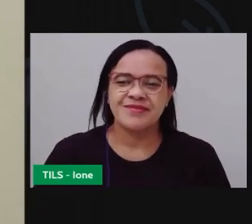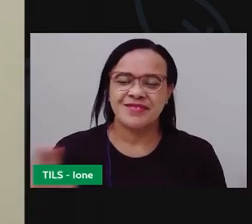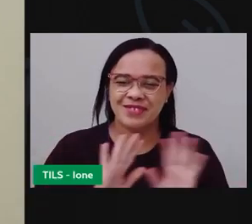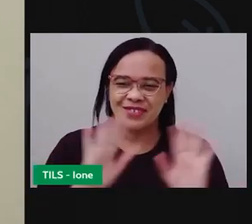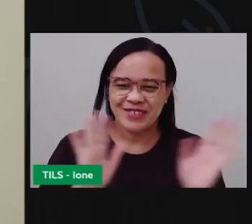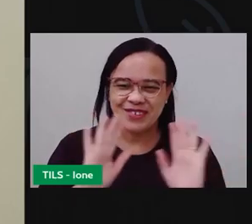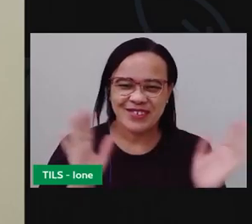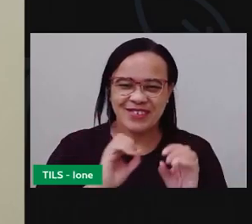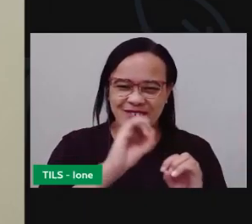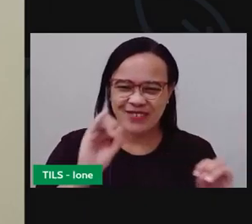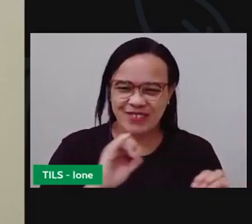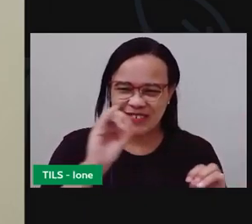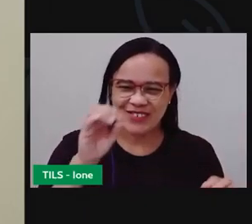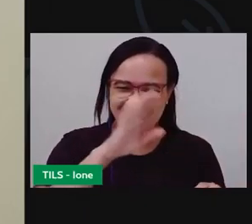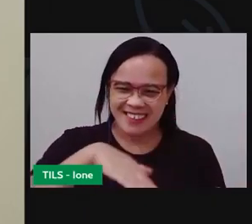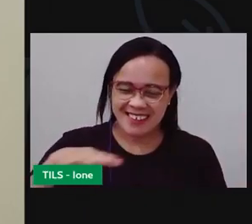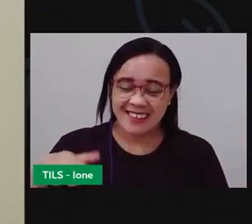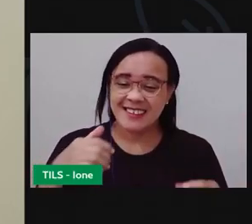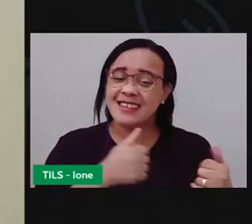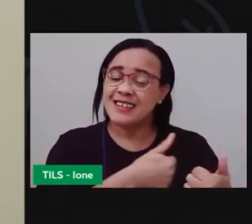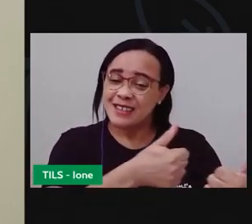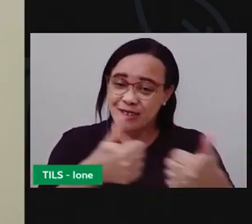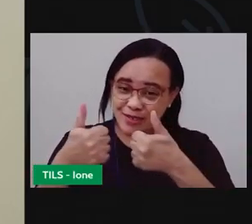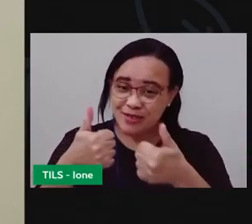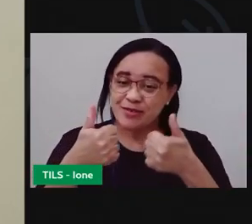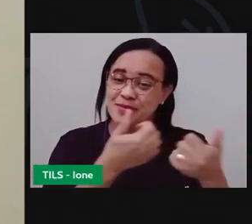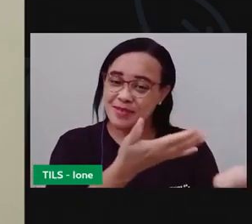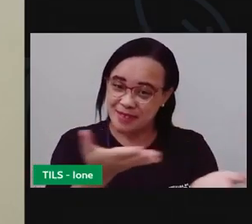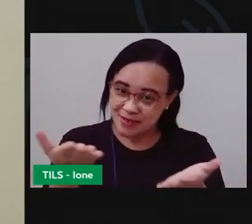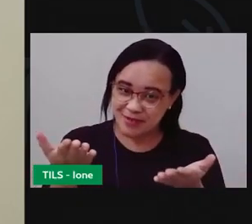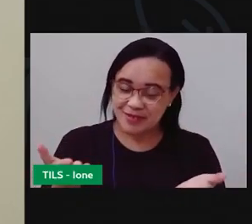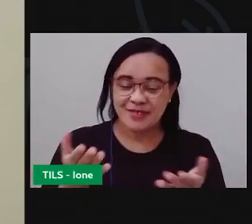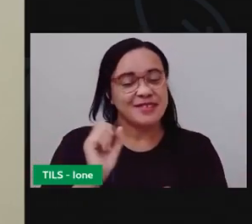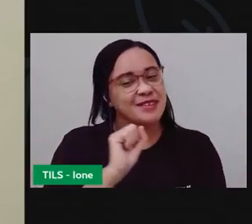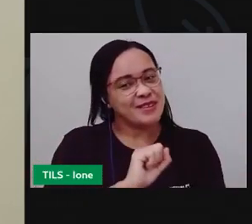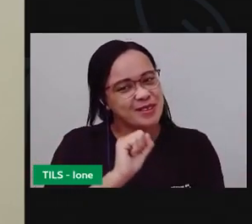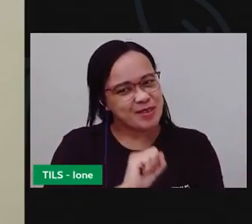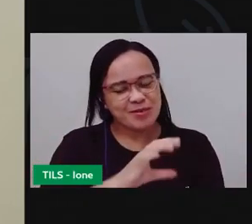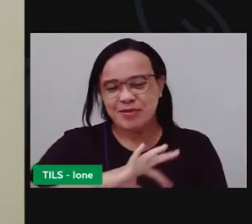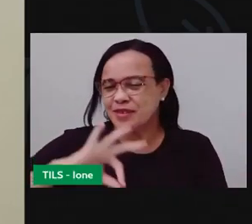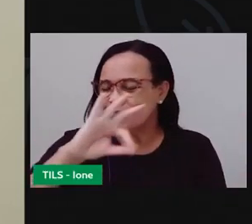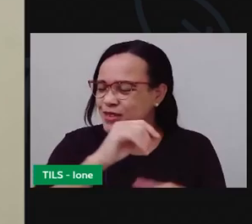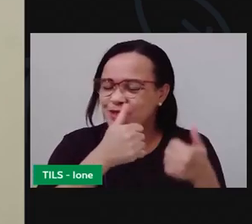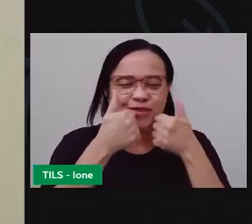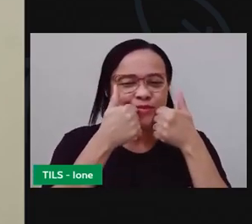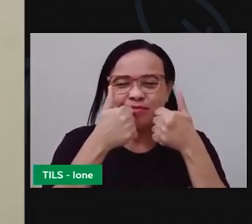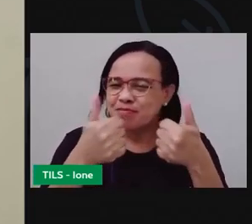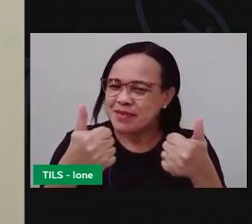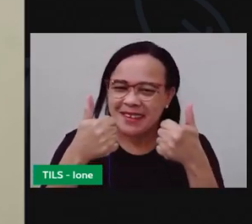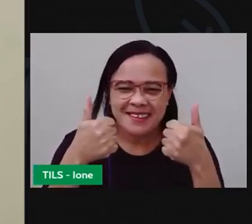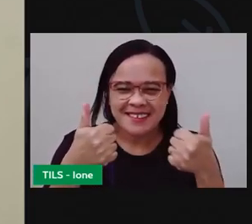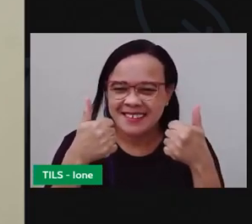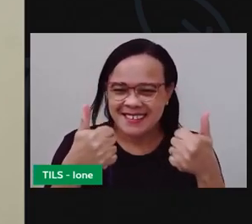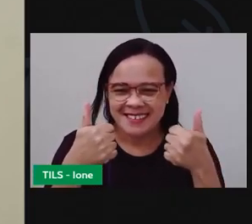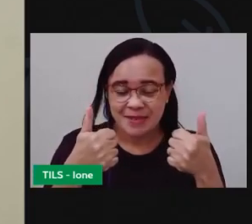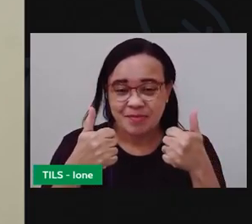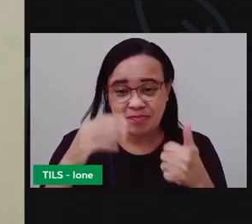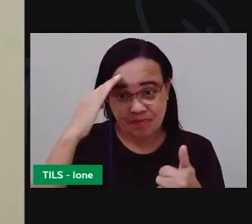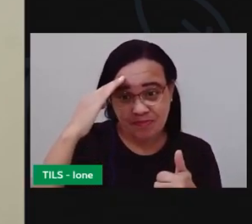Olá, crianças! Tudo bem com vocês? Espero que estejam todos muito bem e